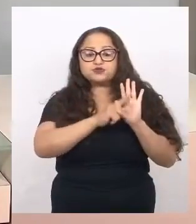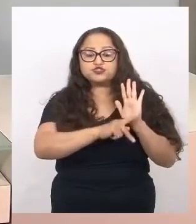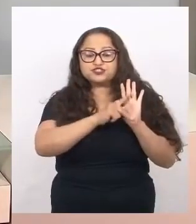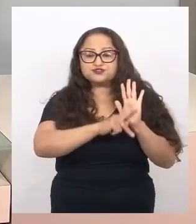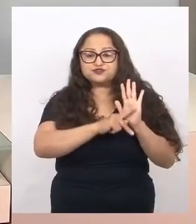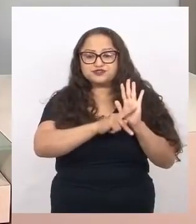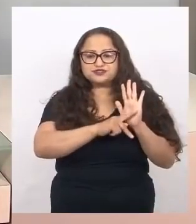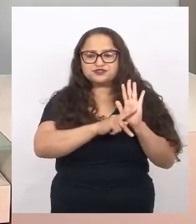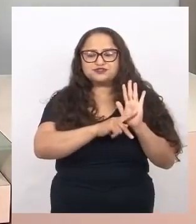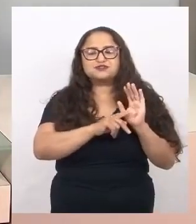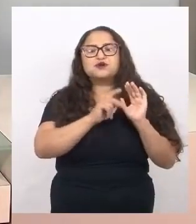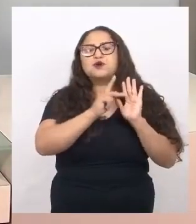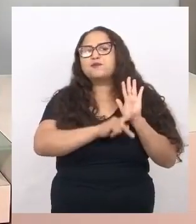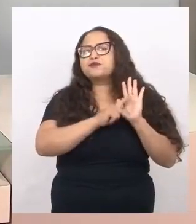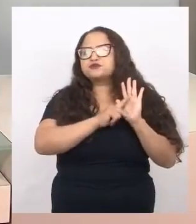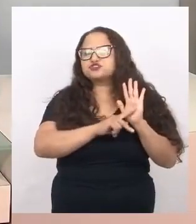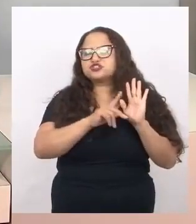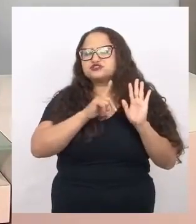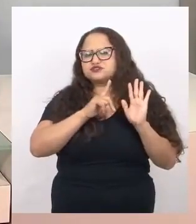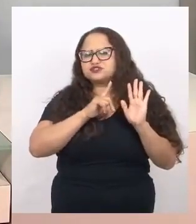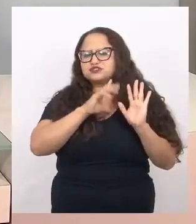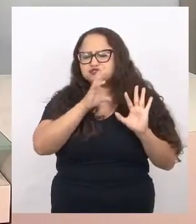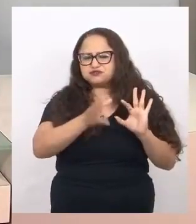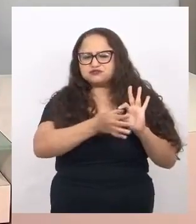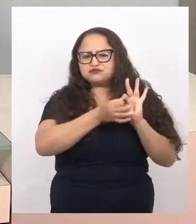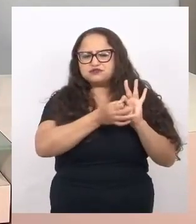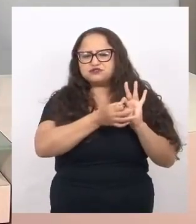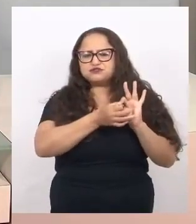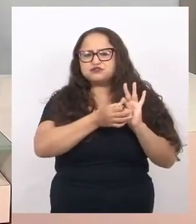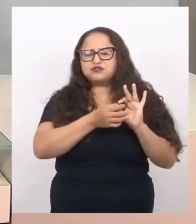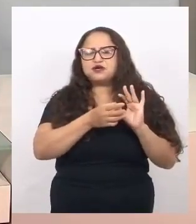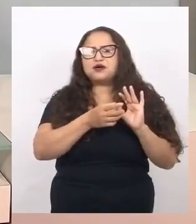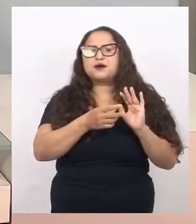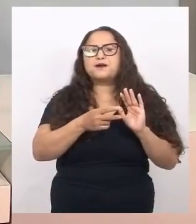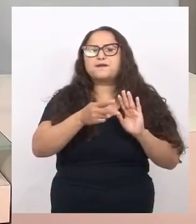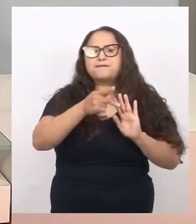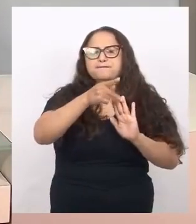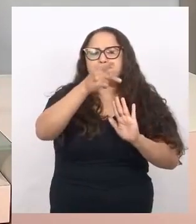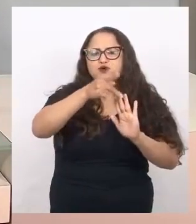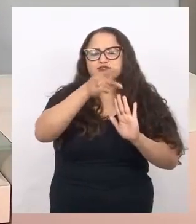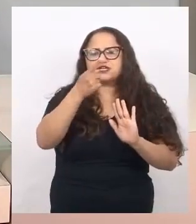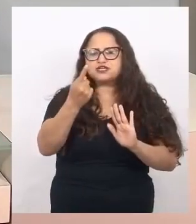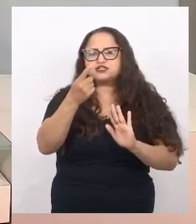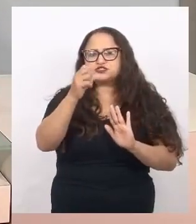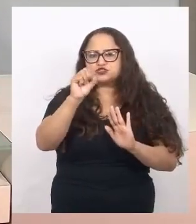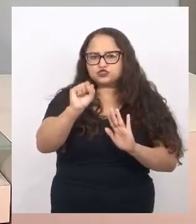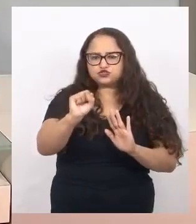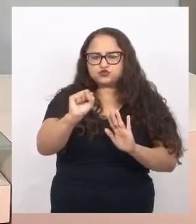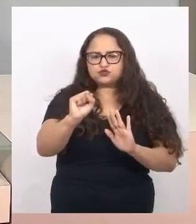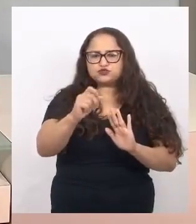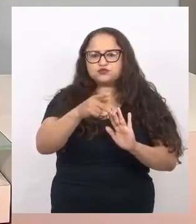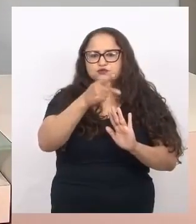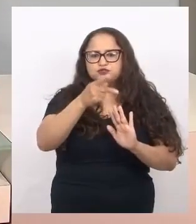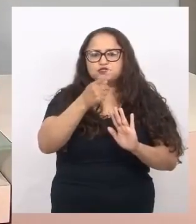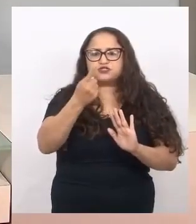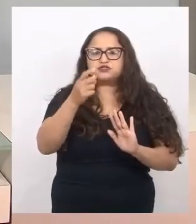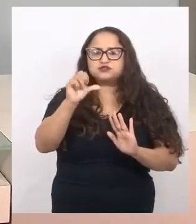tá? Daqueles projetos que estão elencados na portaria 18, complementada pela 19. São 5 projetos,